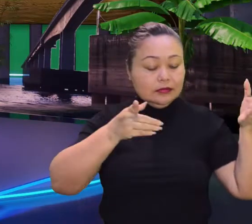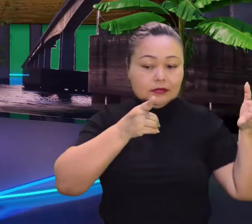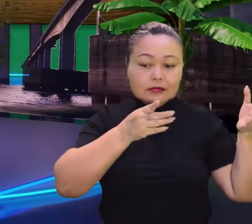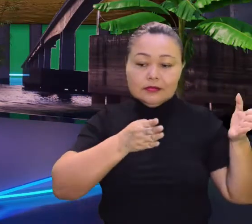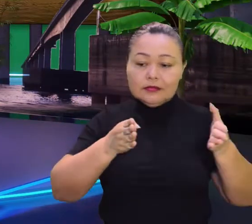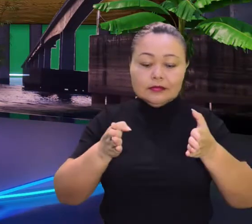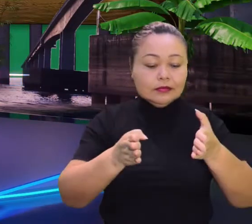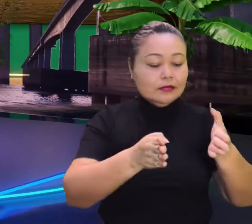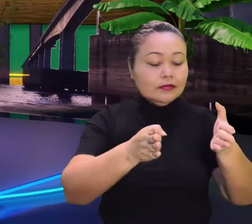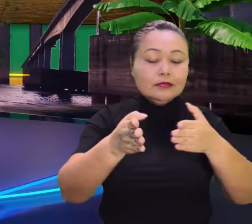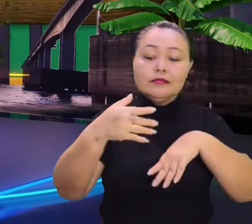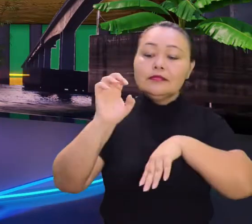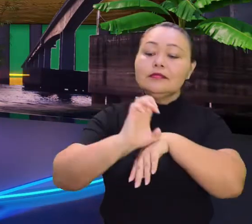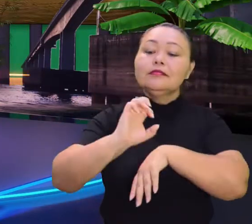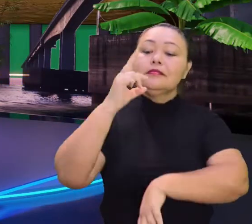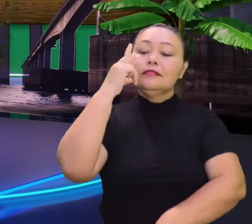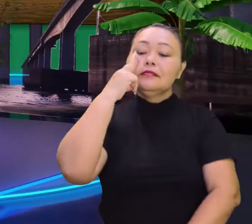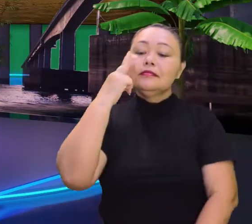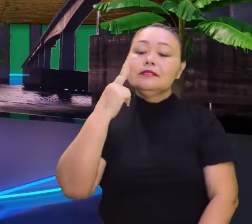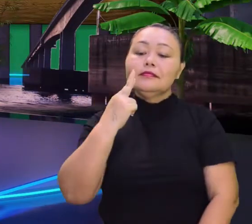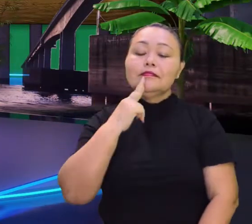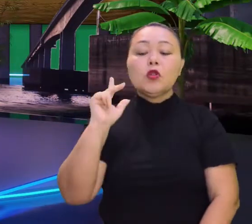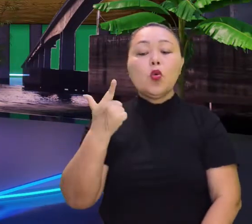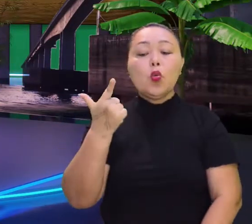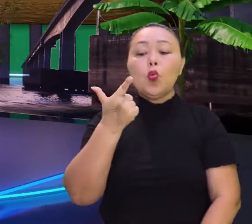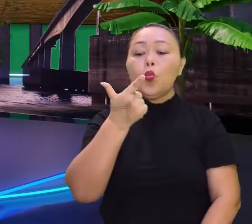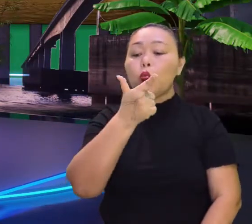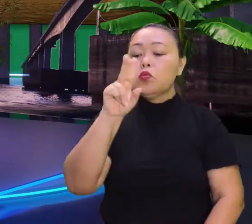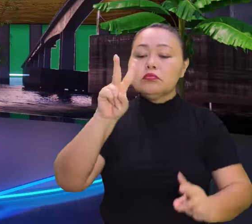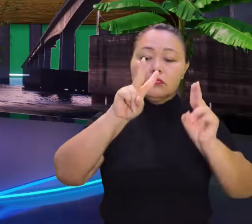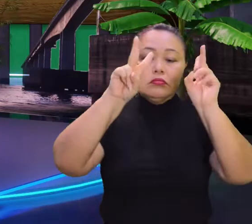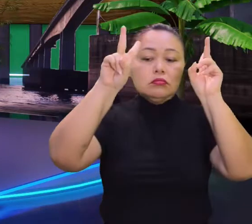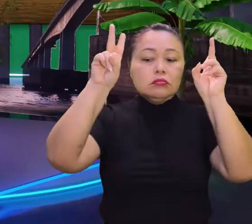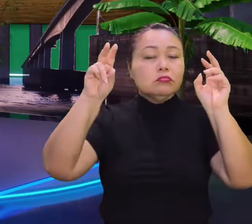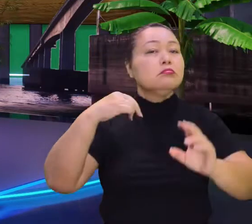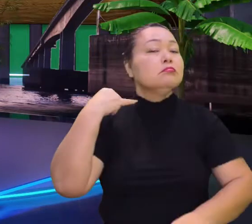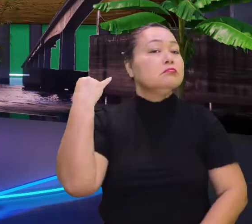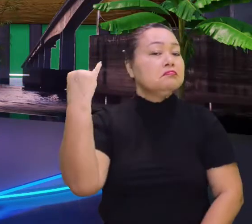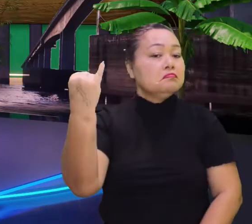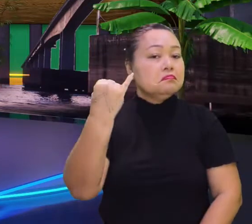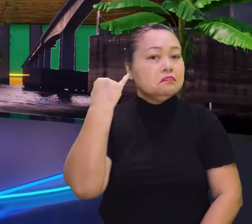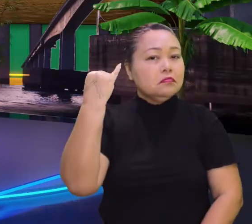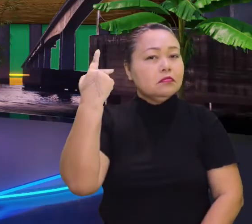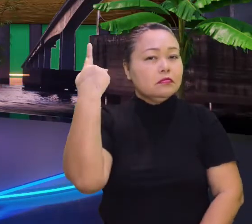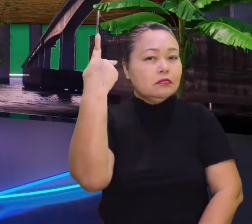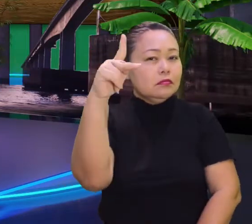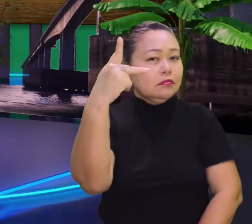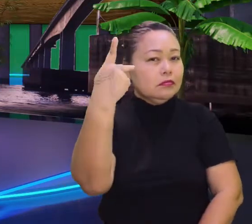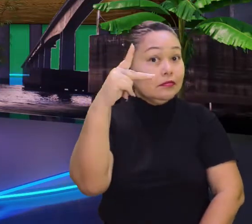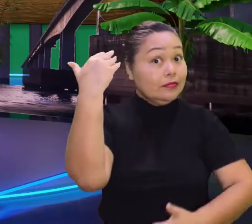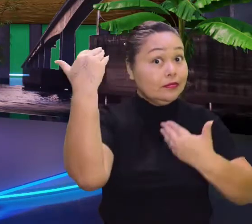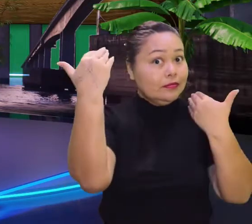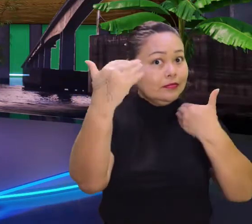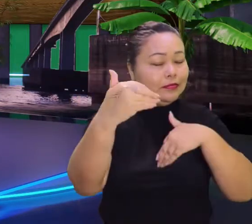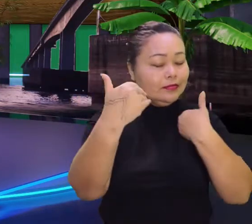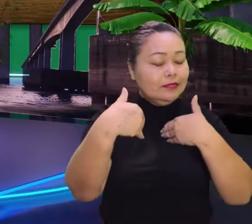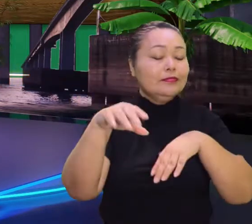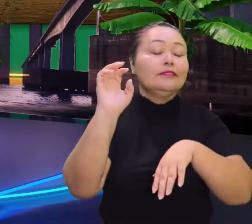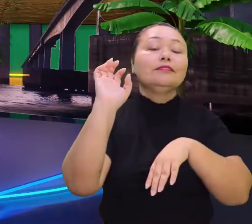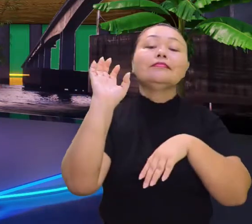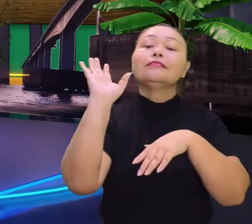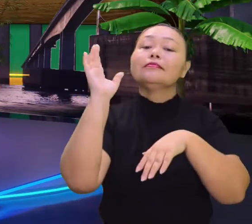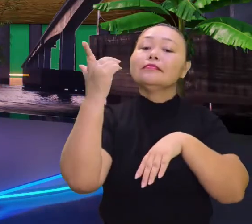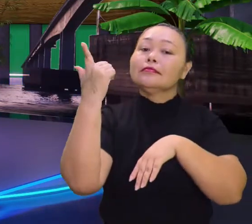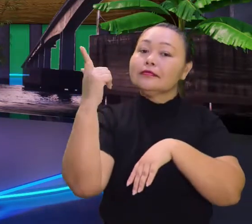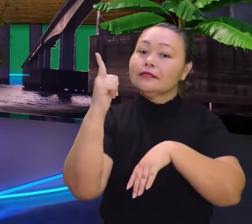hidrografia do estado de Rondônia. Outra temática muito importante aí para a sua prova de Geografia de